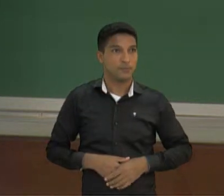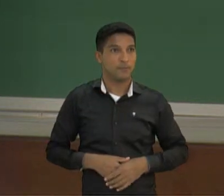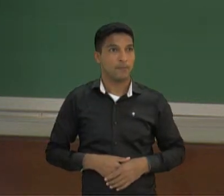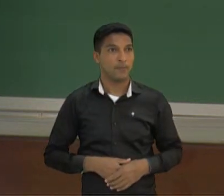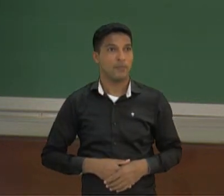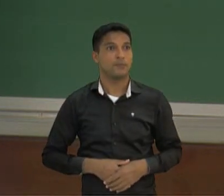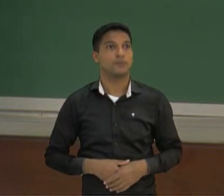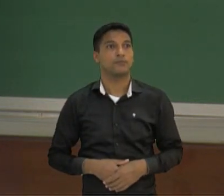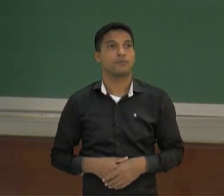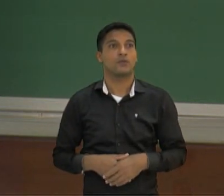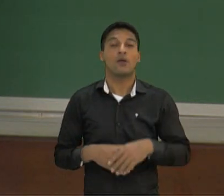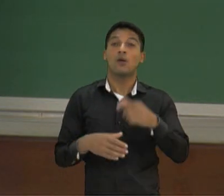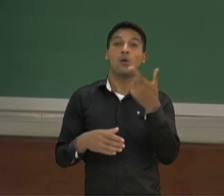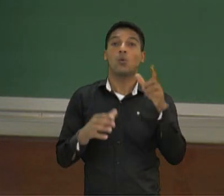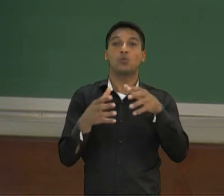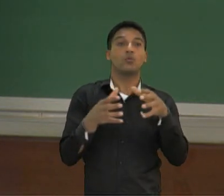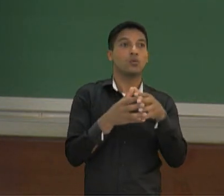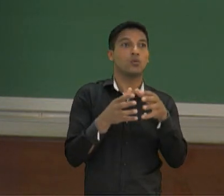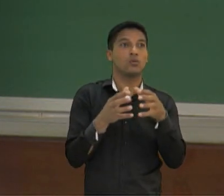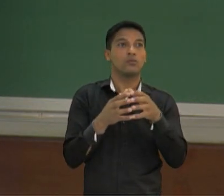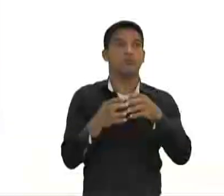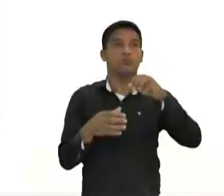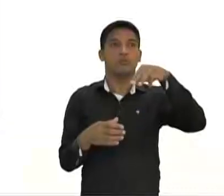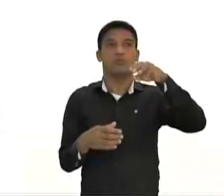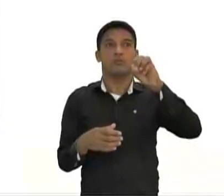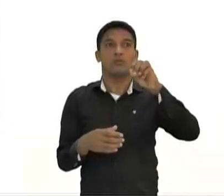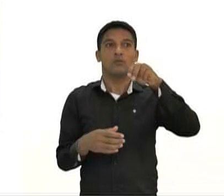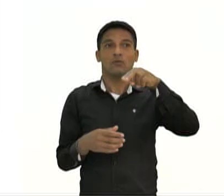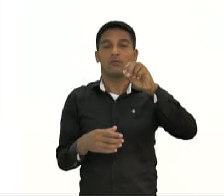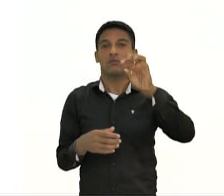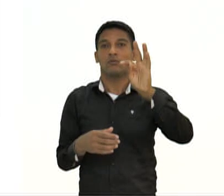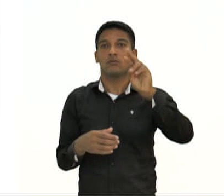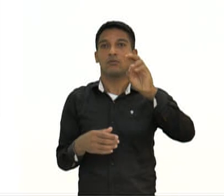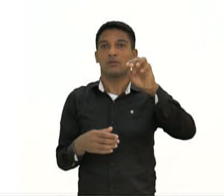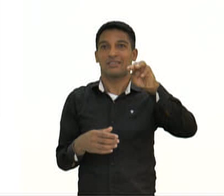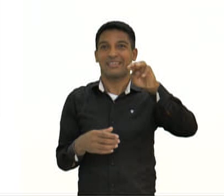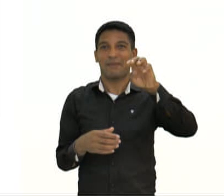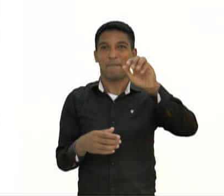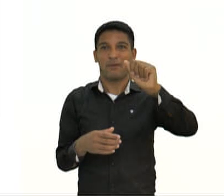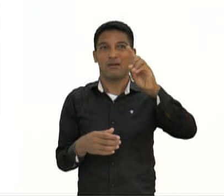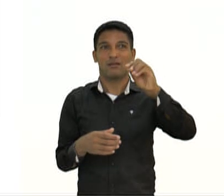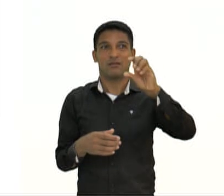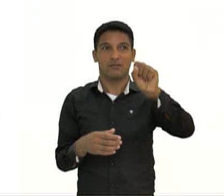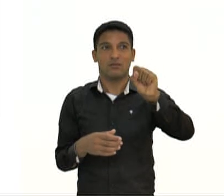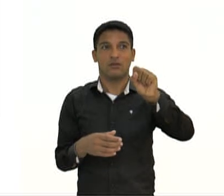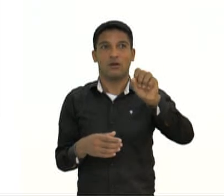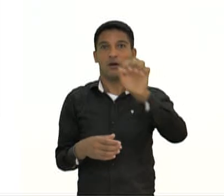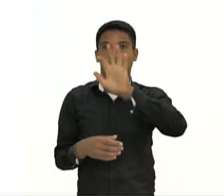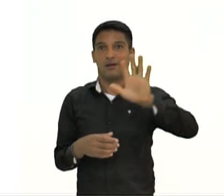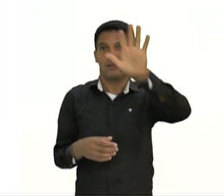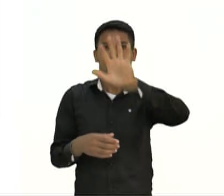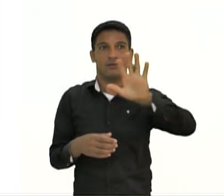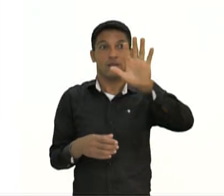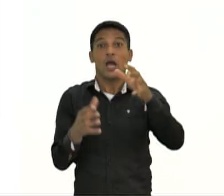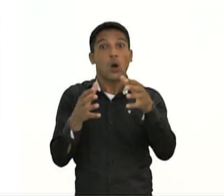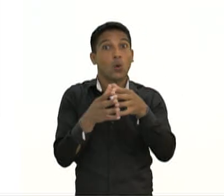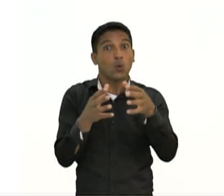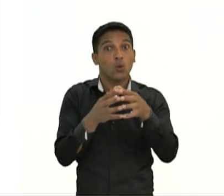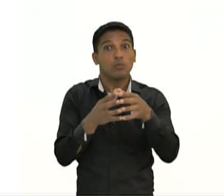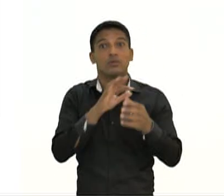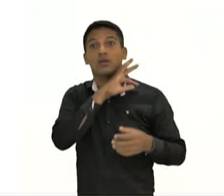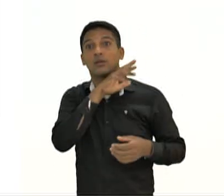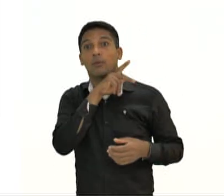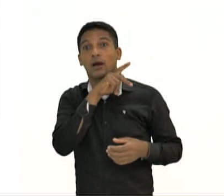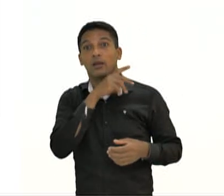os monotremados ou prototérios aqui, que são os ornitorrincos e as equídenas. É um grupo de mamíferos que a gente